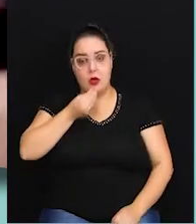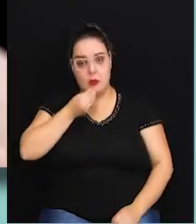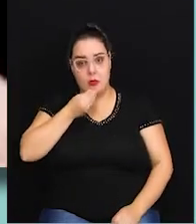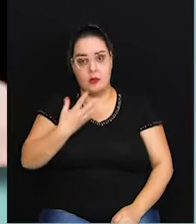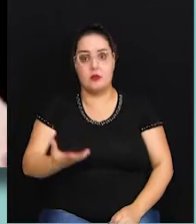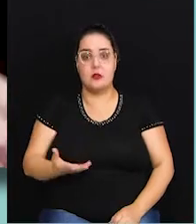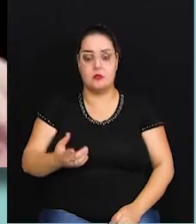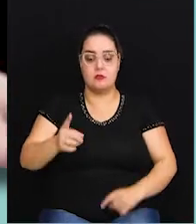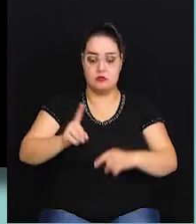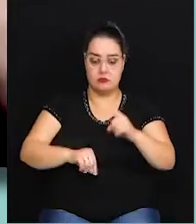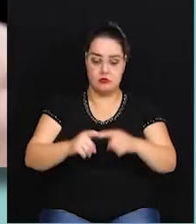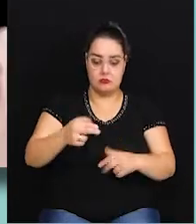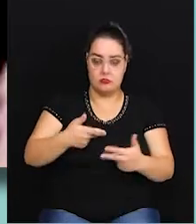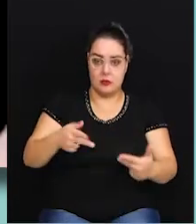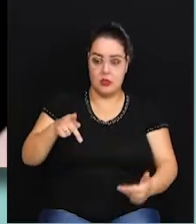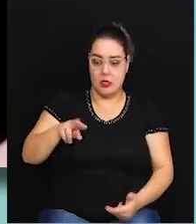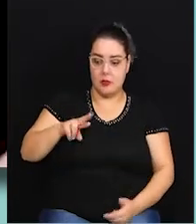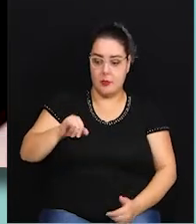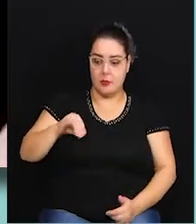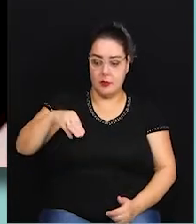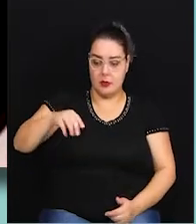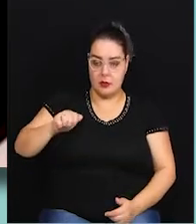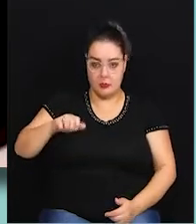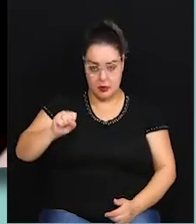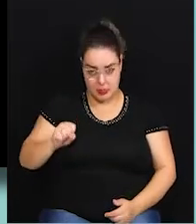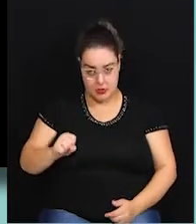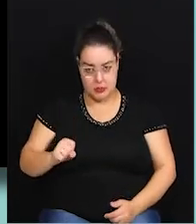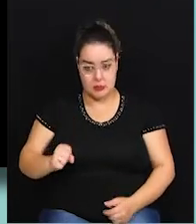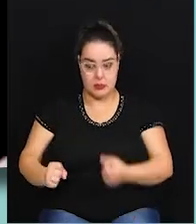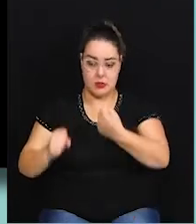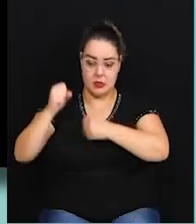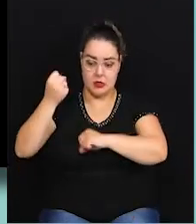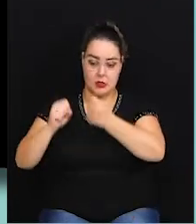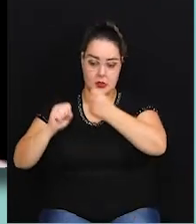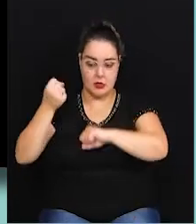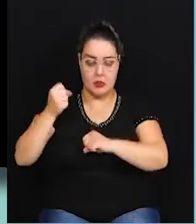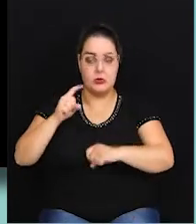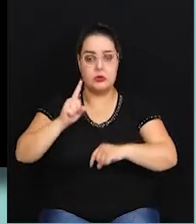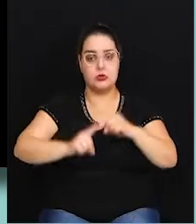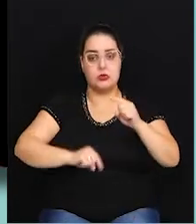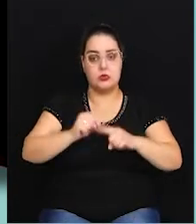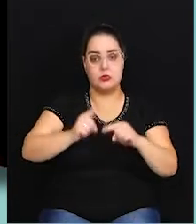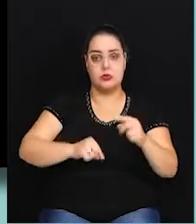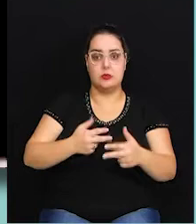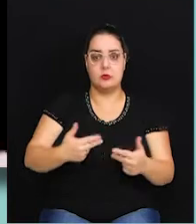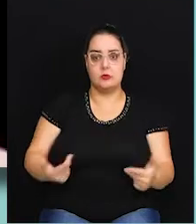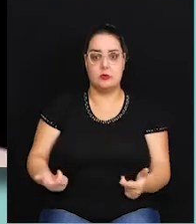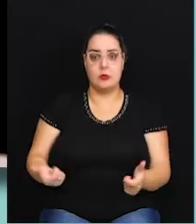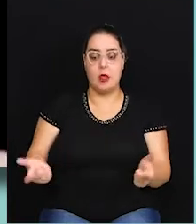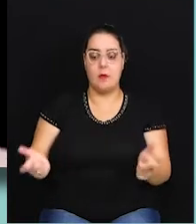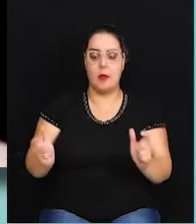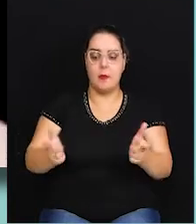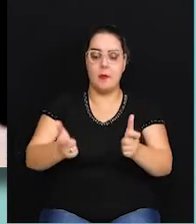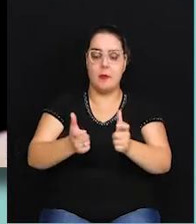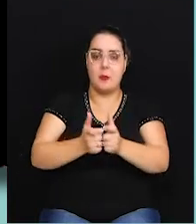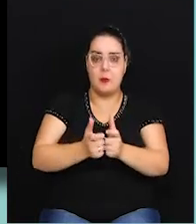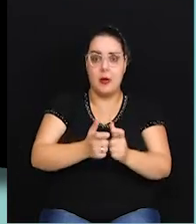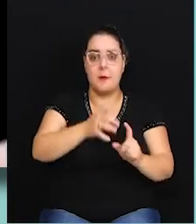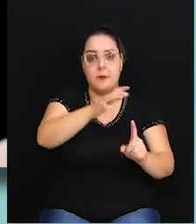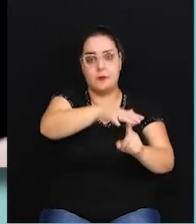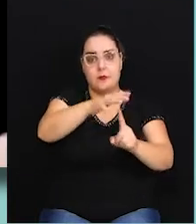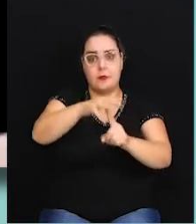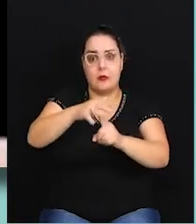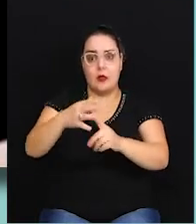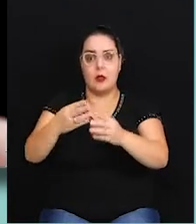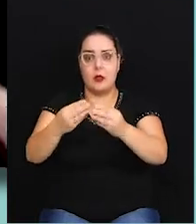das matérias-primas que são utilizadas pelas indústrias, e também um produto que leva um tempo muito menor para se